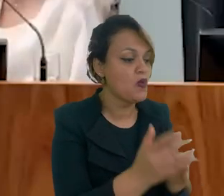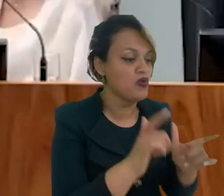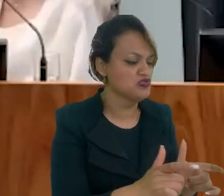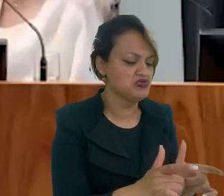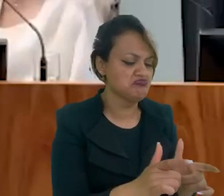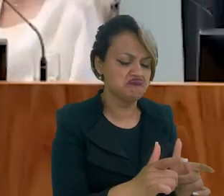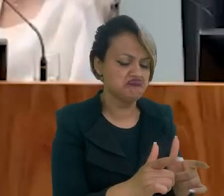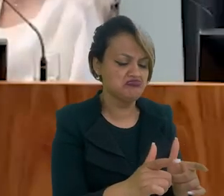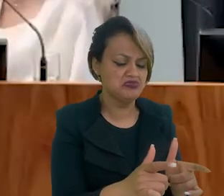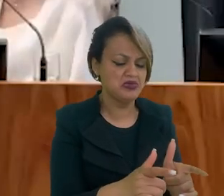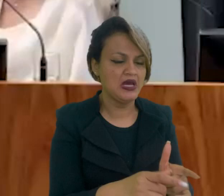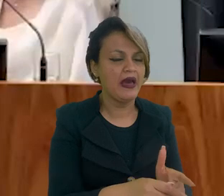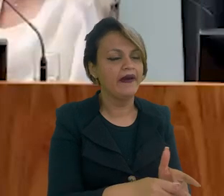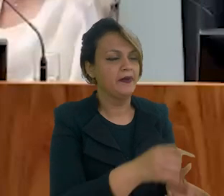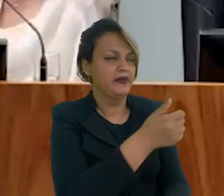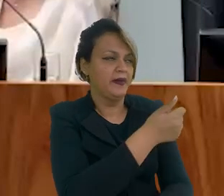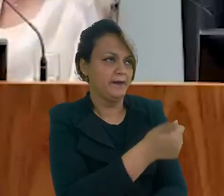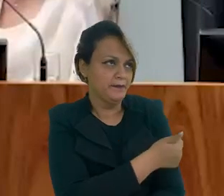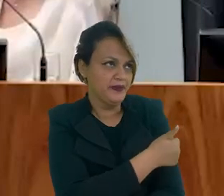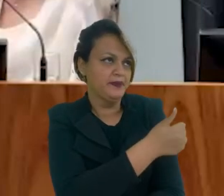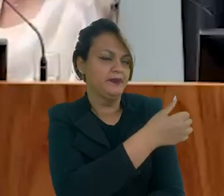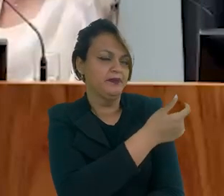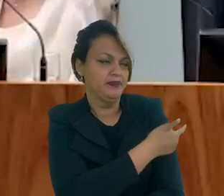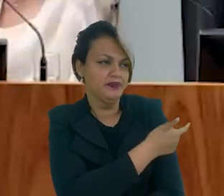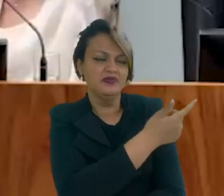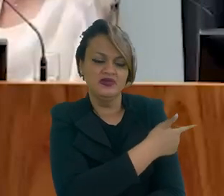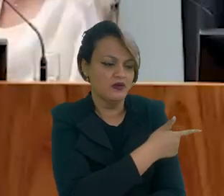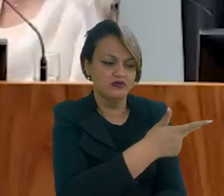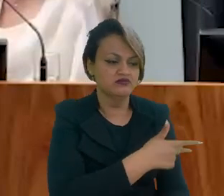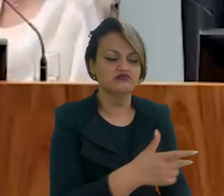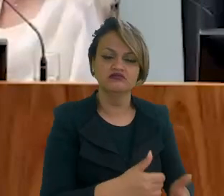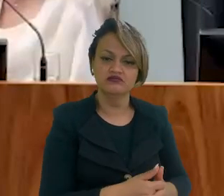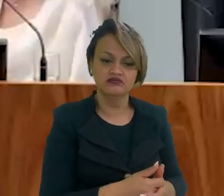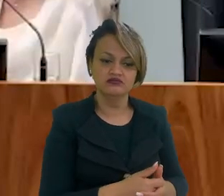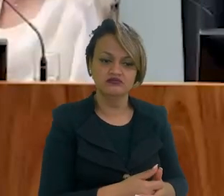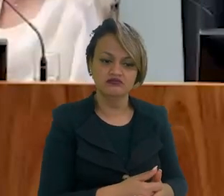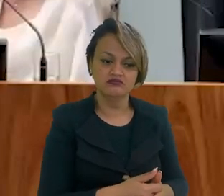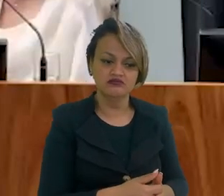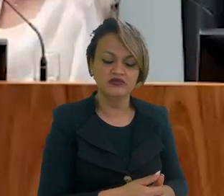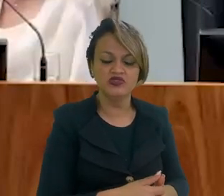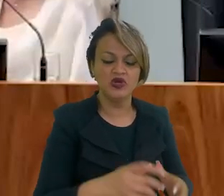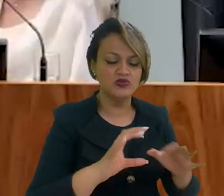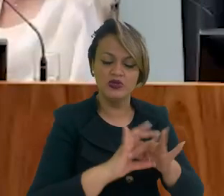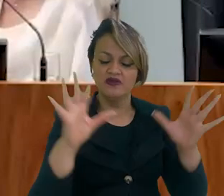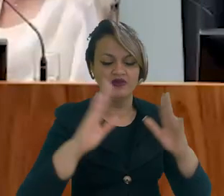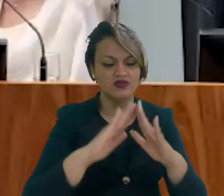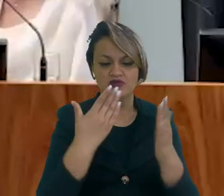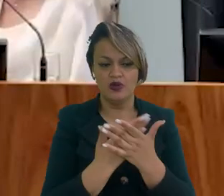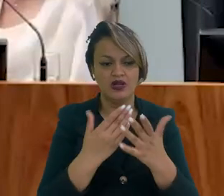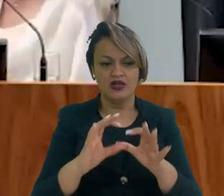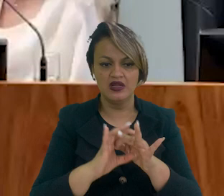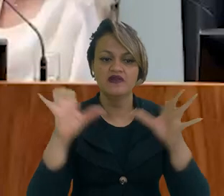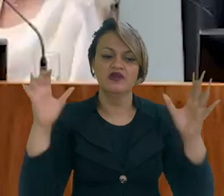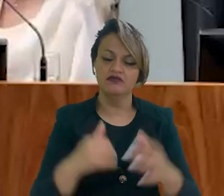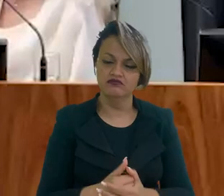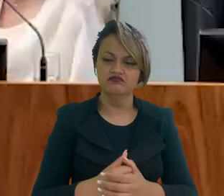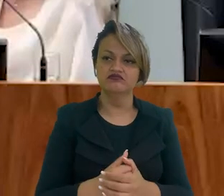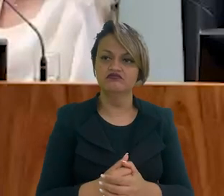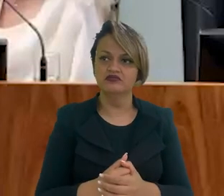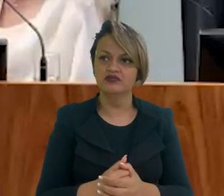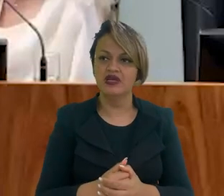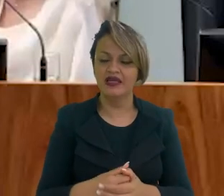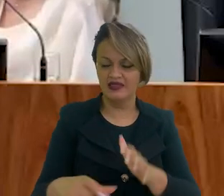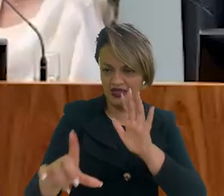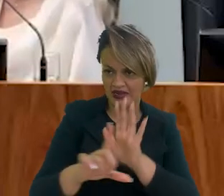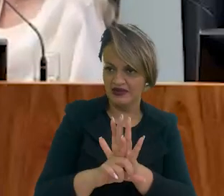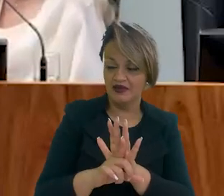ponto de vista aqui é de fontes eu não tenho um ponto de partida né esse sentido a jurisprudência dos conceitos interesse é muito melhor o ponto de partida é sempre